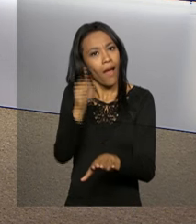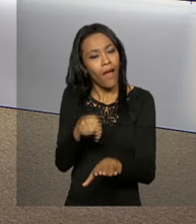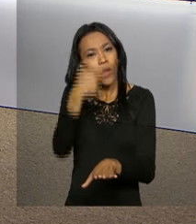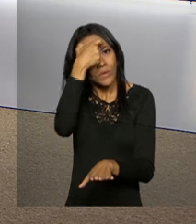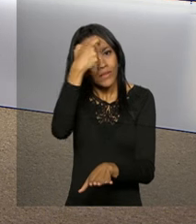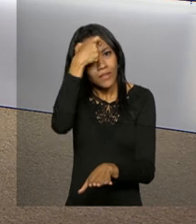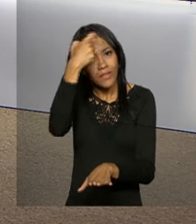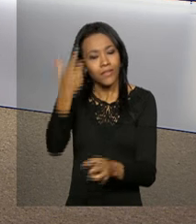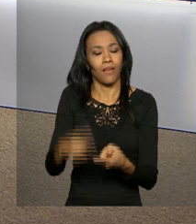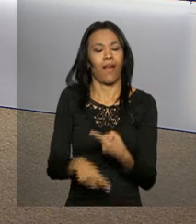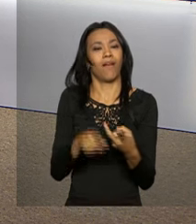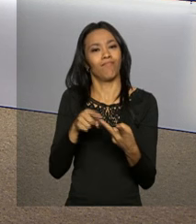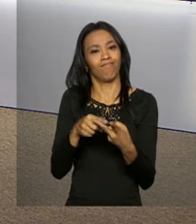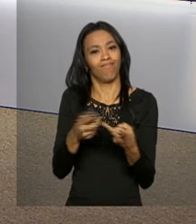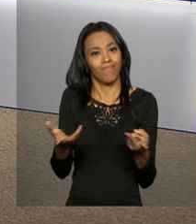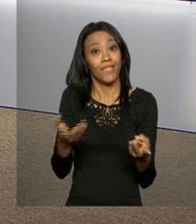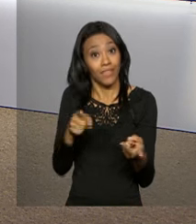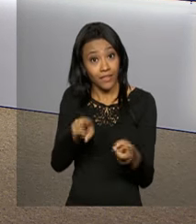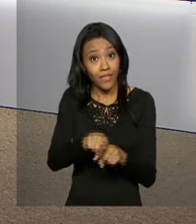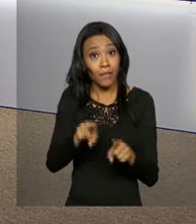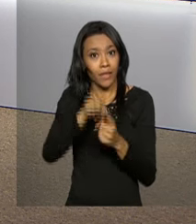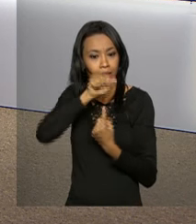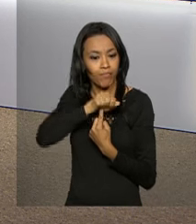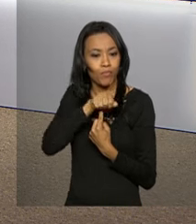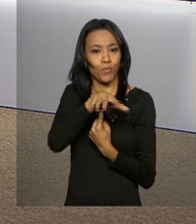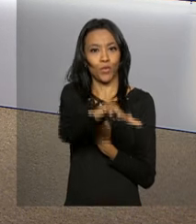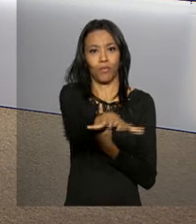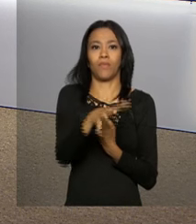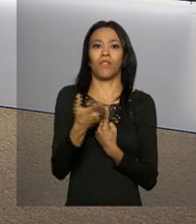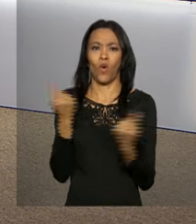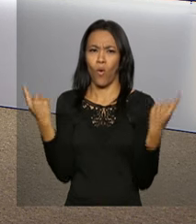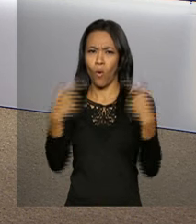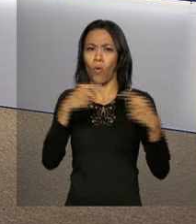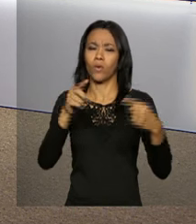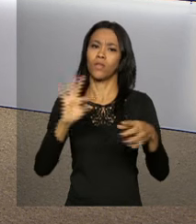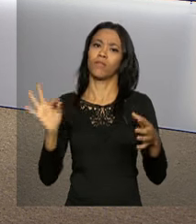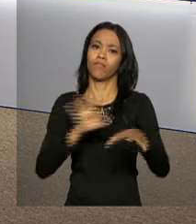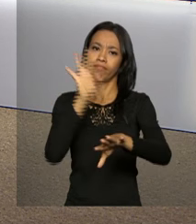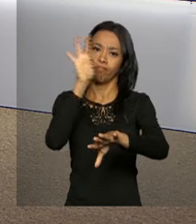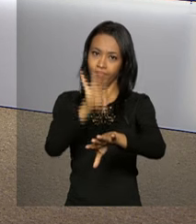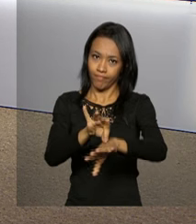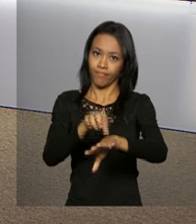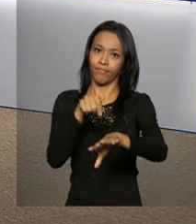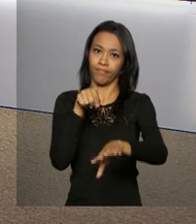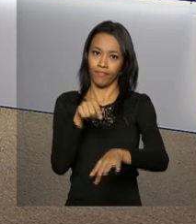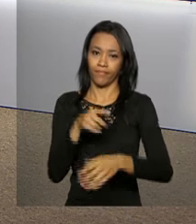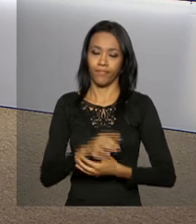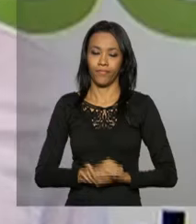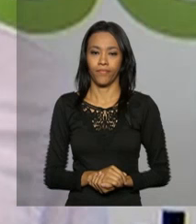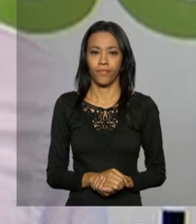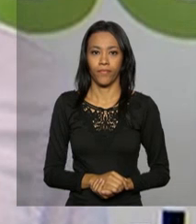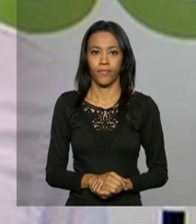sensibilizar, conscientizar e formar multiplicadores no combate ao mosquito.